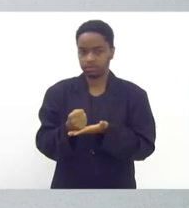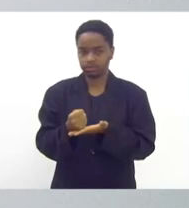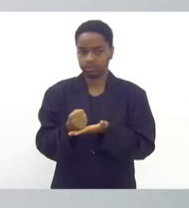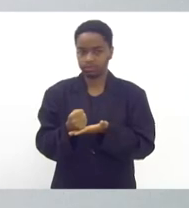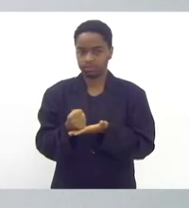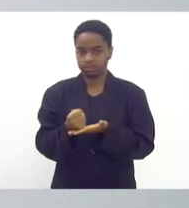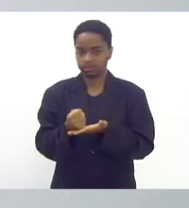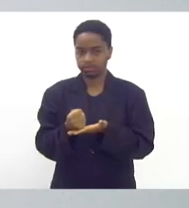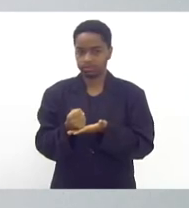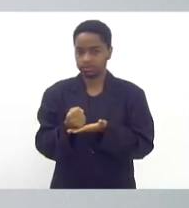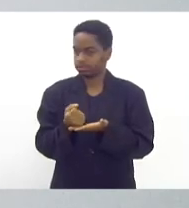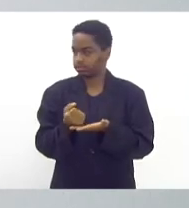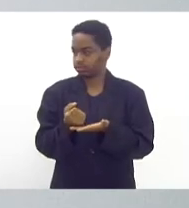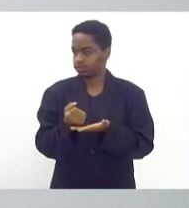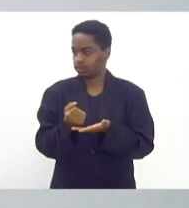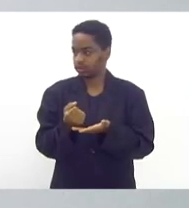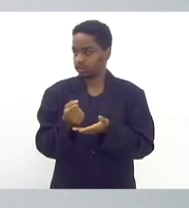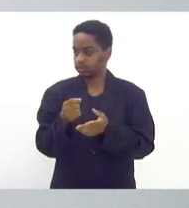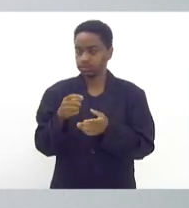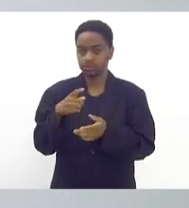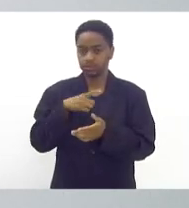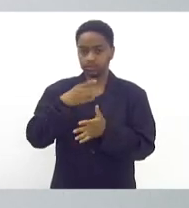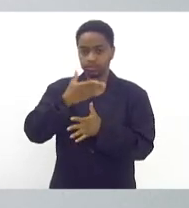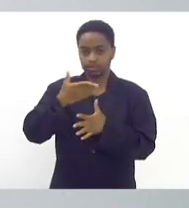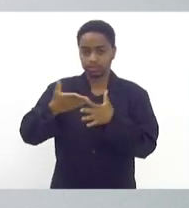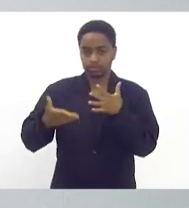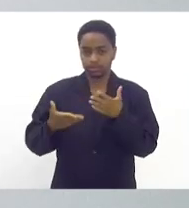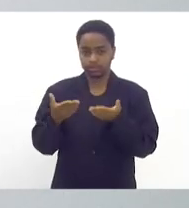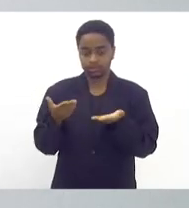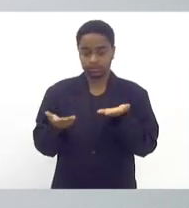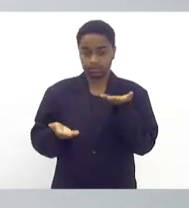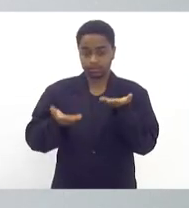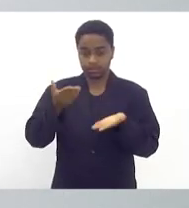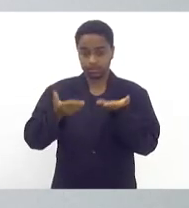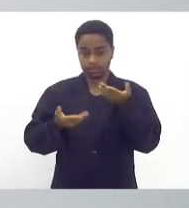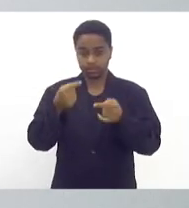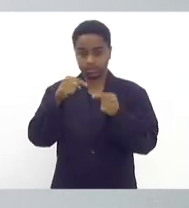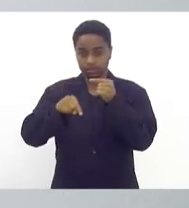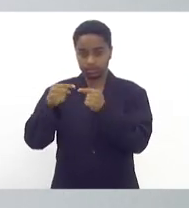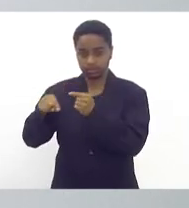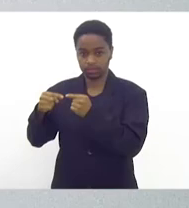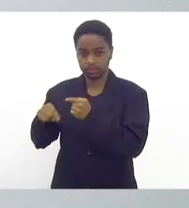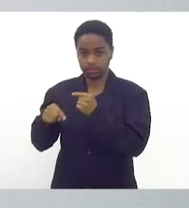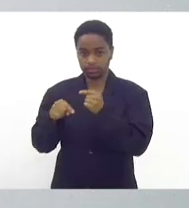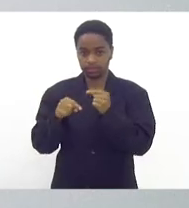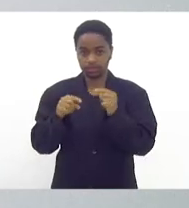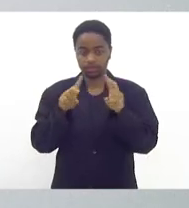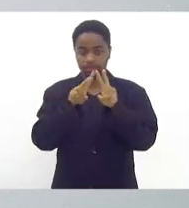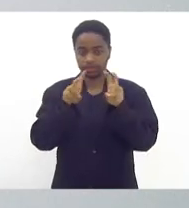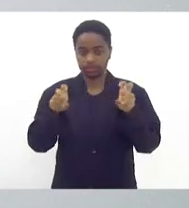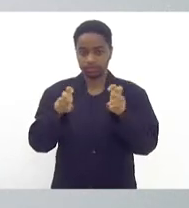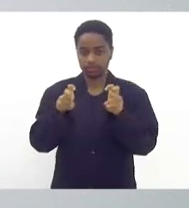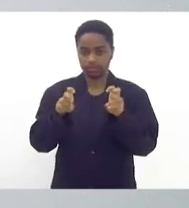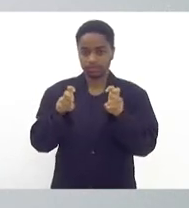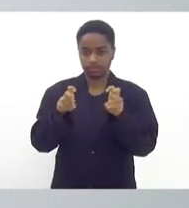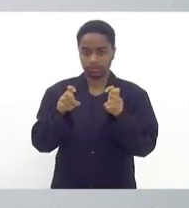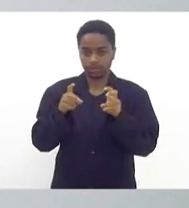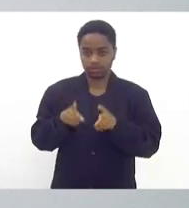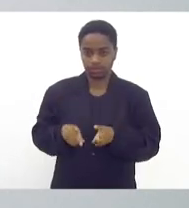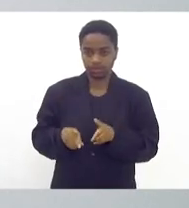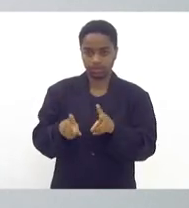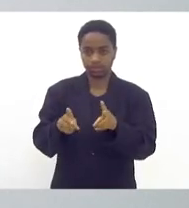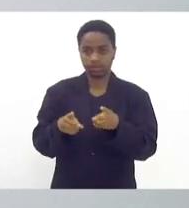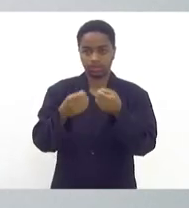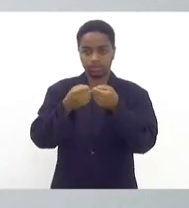prestações desproporcionais ou sua revisão em razão dos fatos supervenientes que as tornem excessivamente